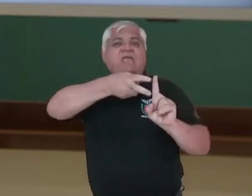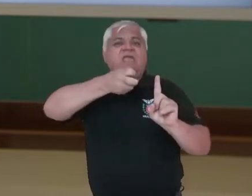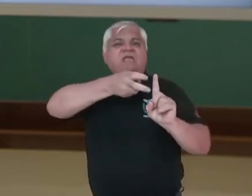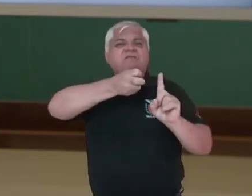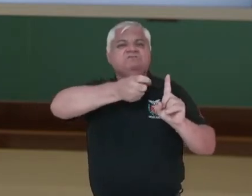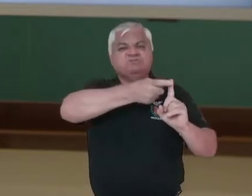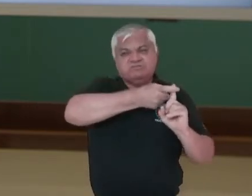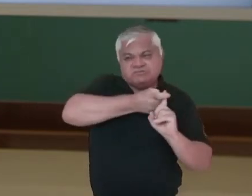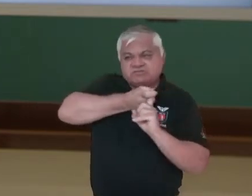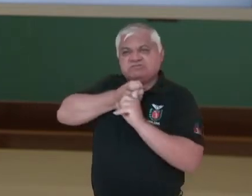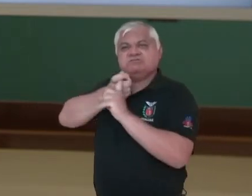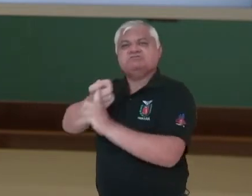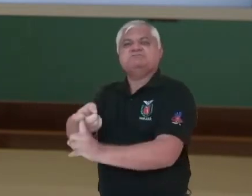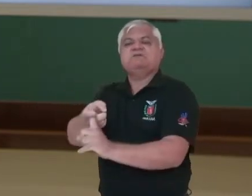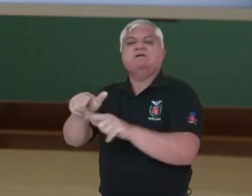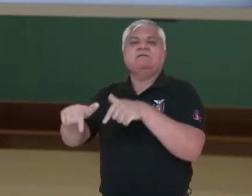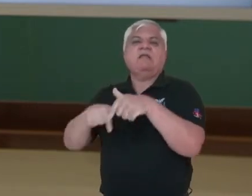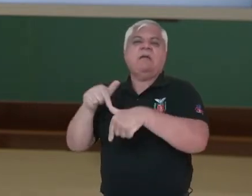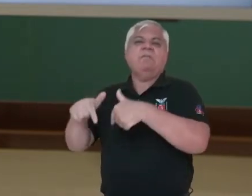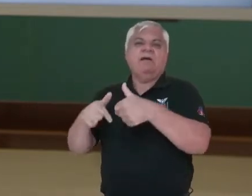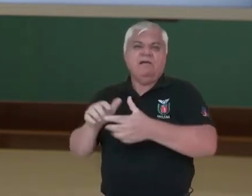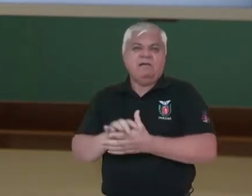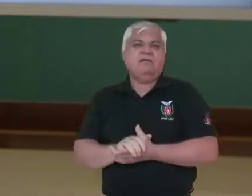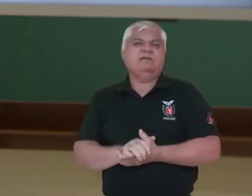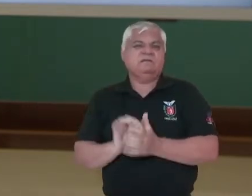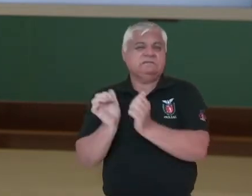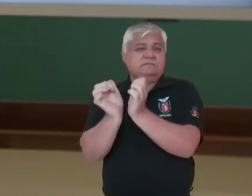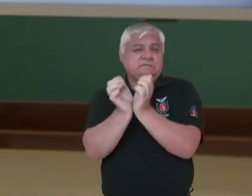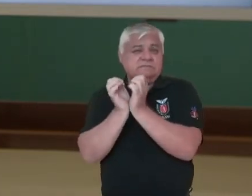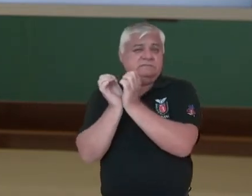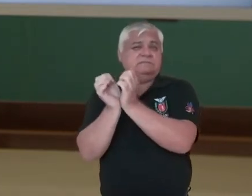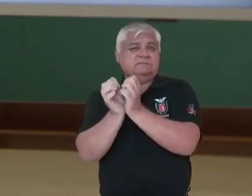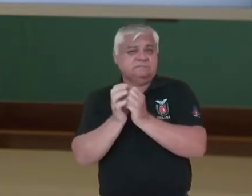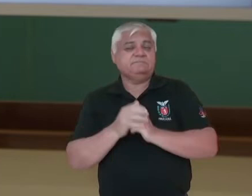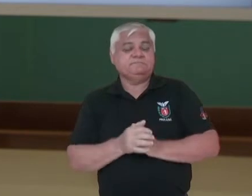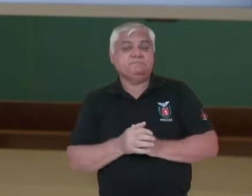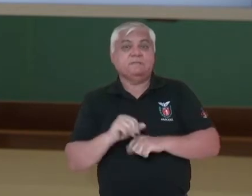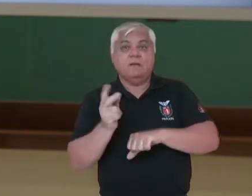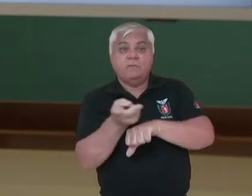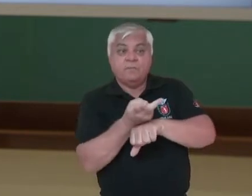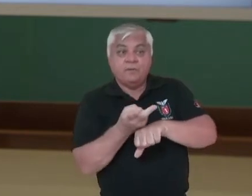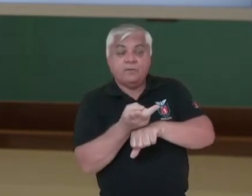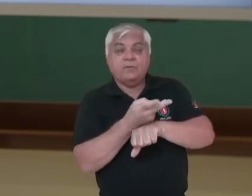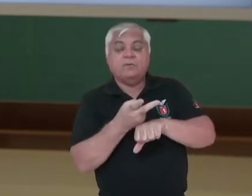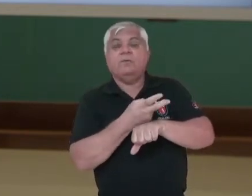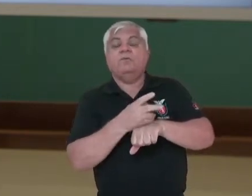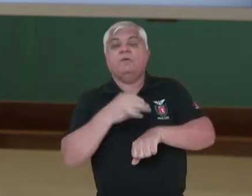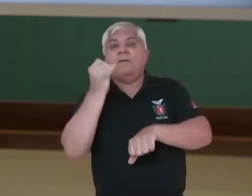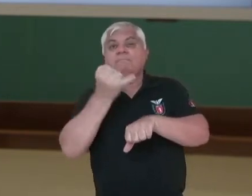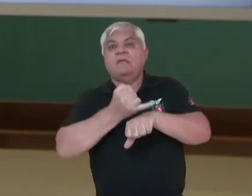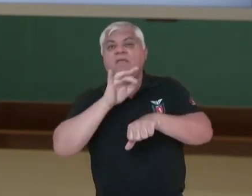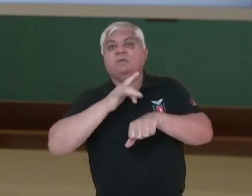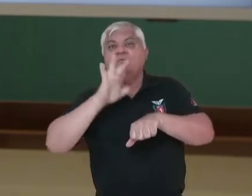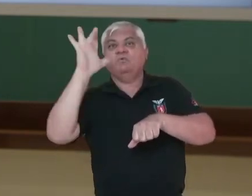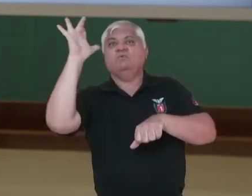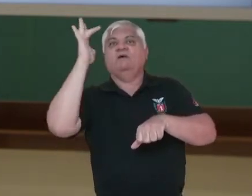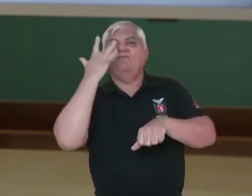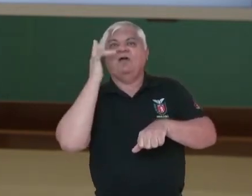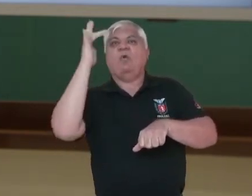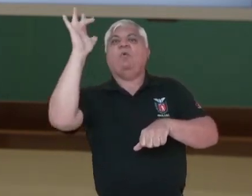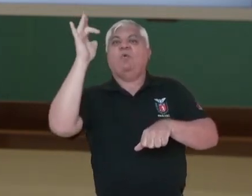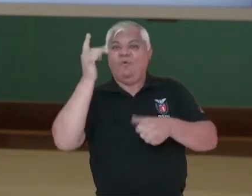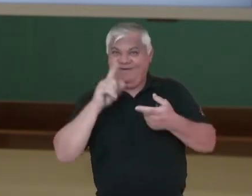de escravização desses povos, né? E também em busca ali por metais preciosos. Então teve esse movimento, né,